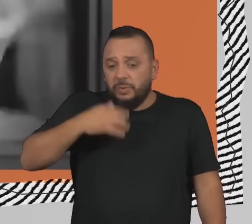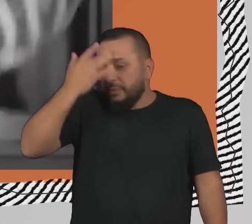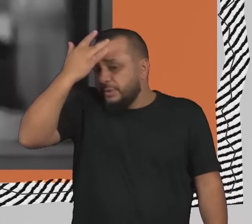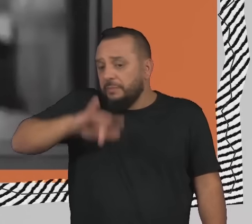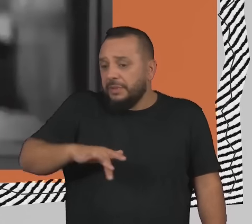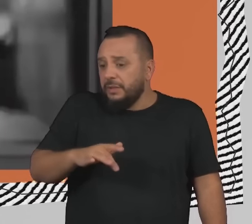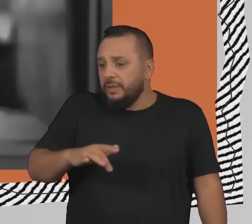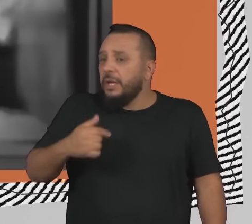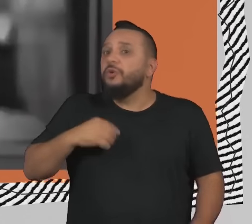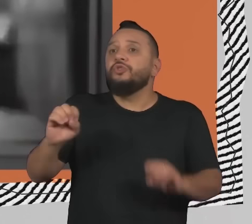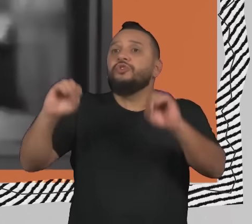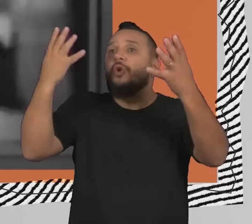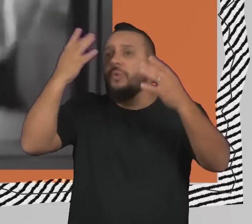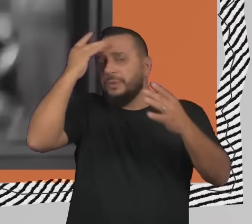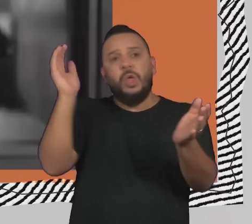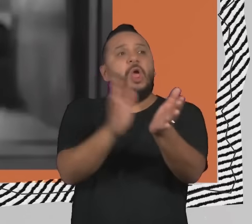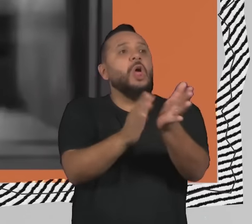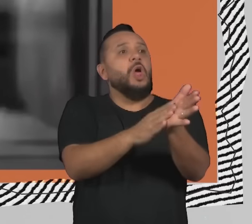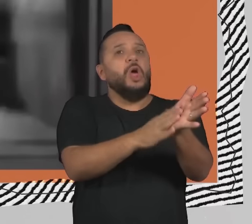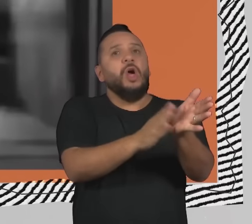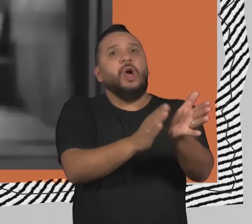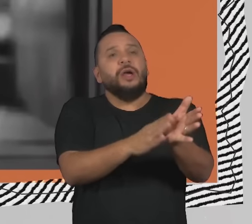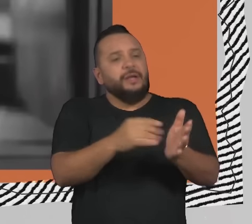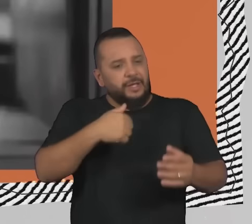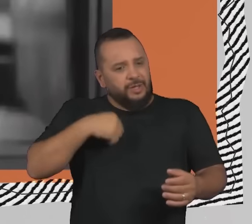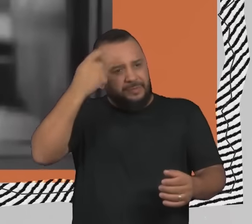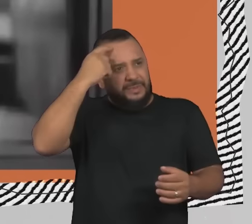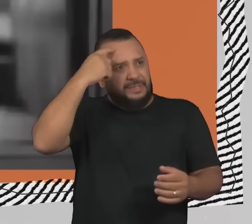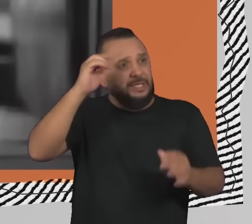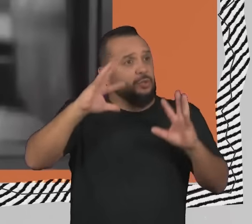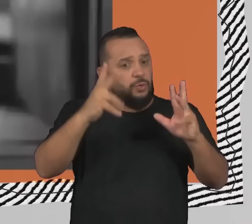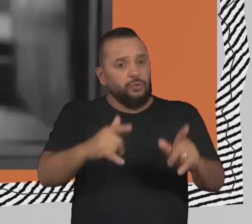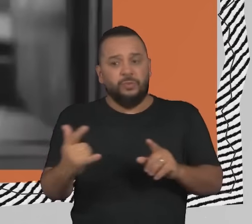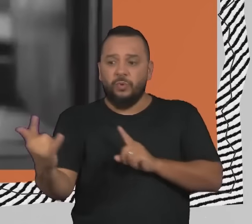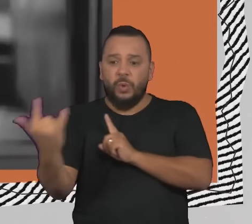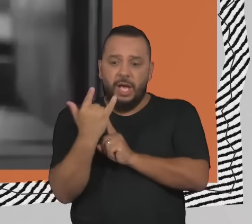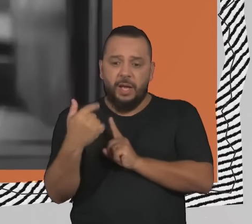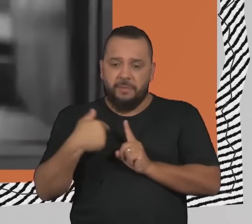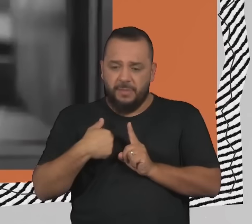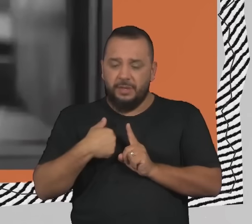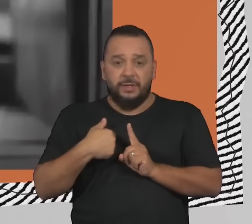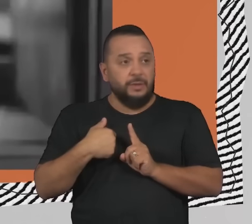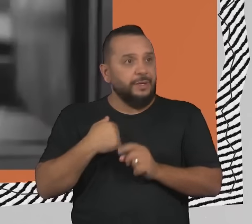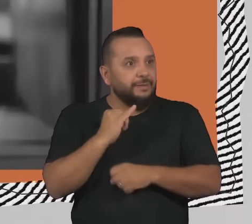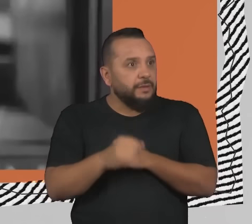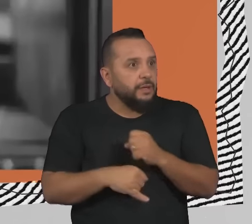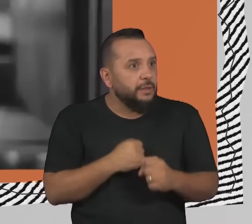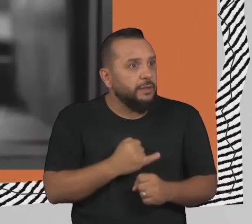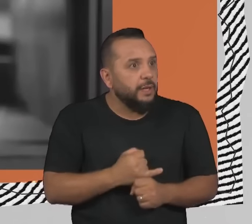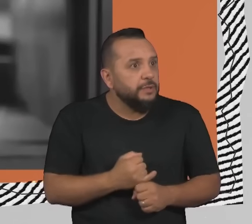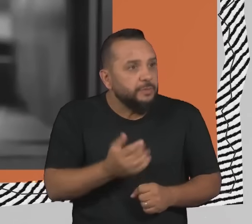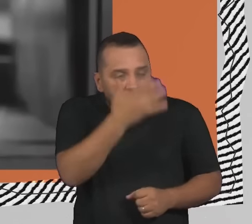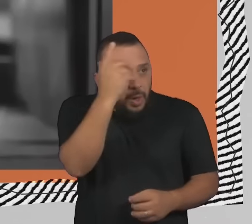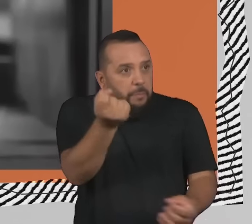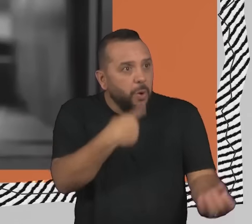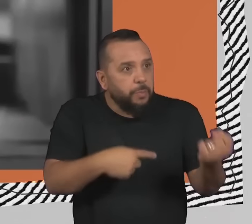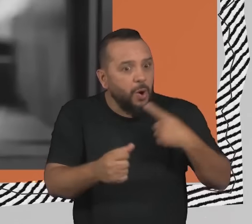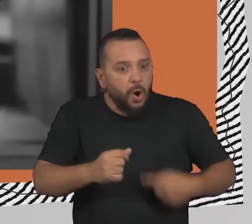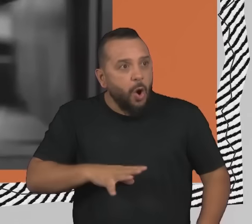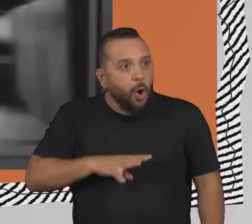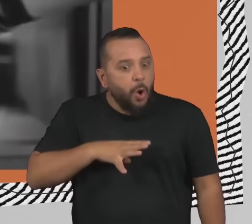faz o show, é aplaudido e tal, e ele sai cheio de... Se ele abre a internet, ele é odiado. Ele diz